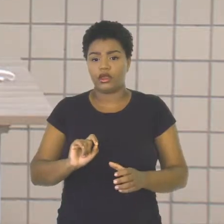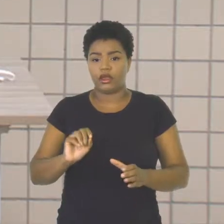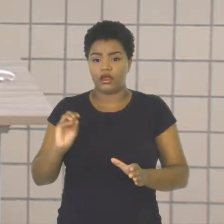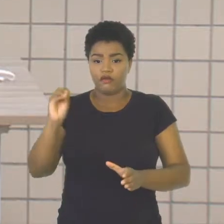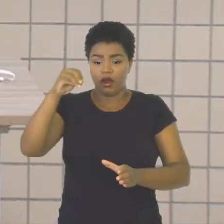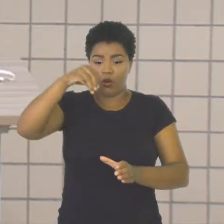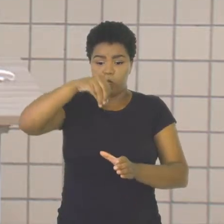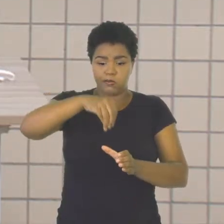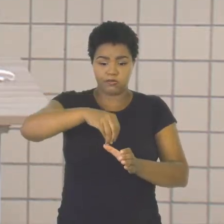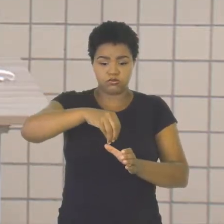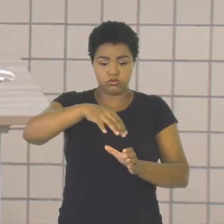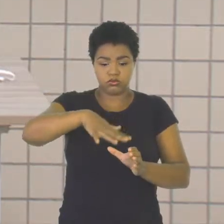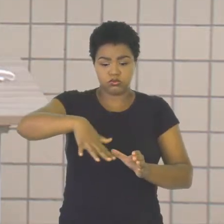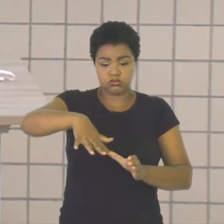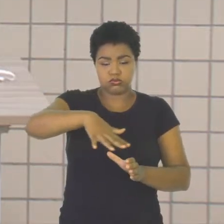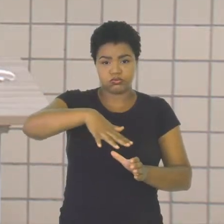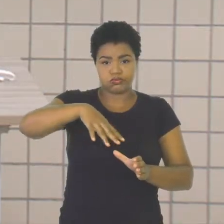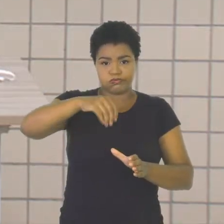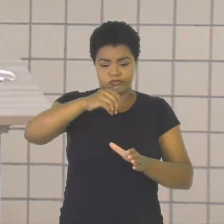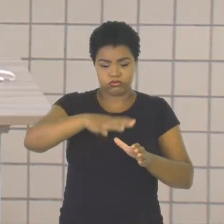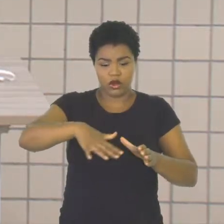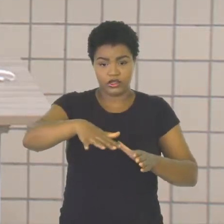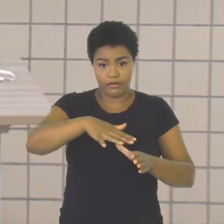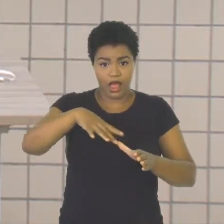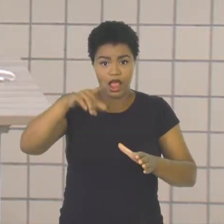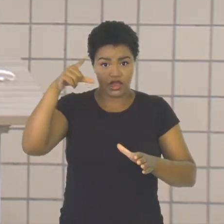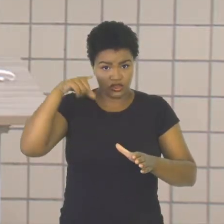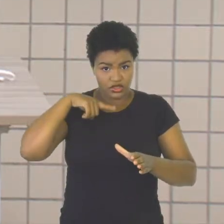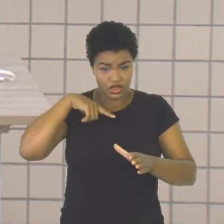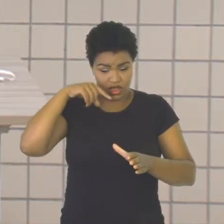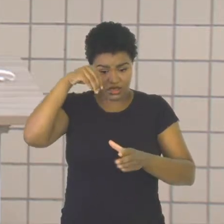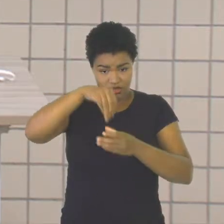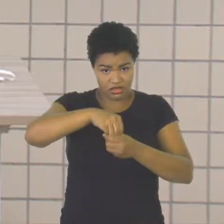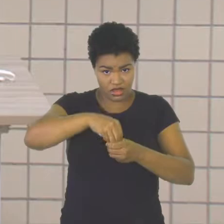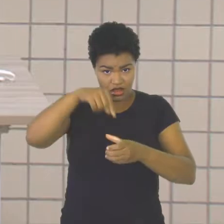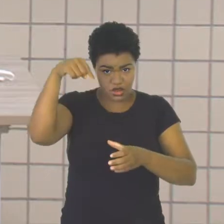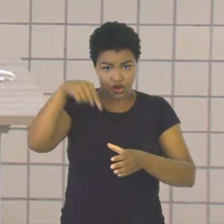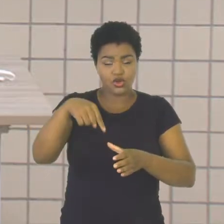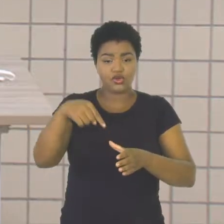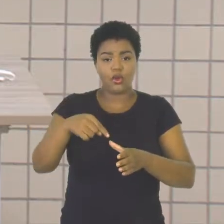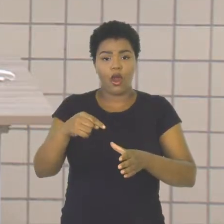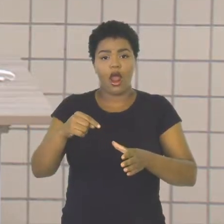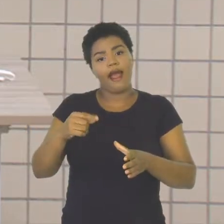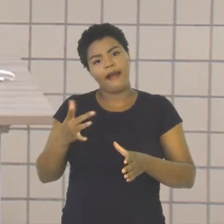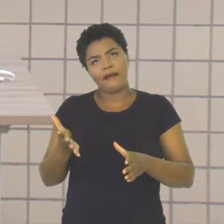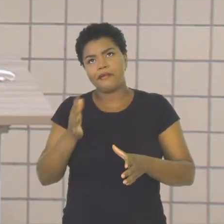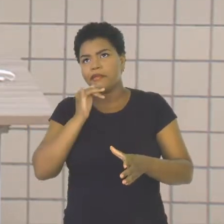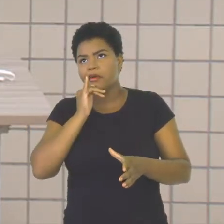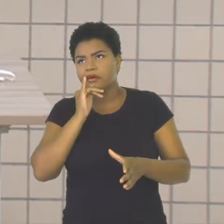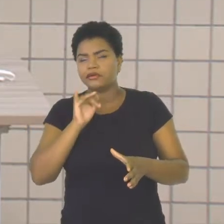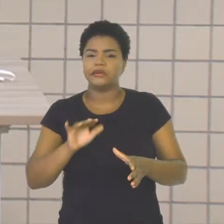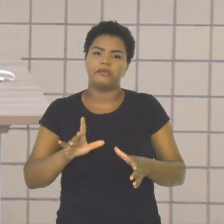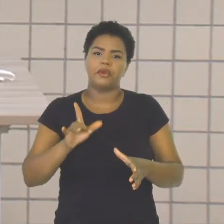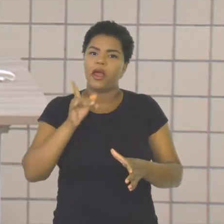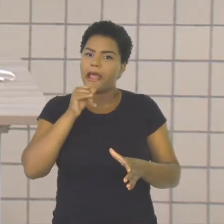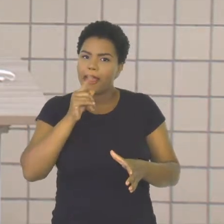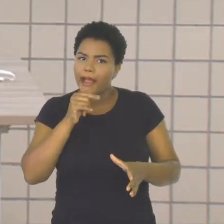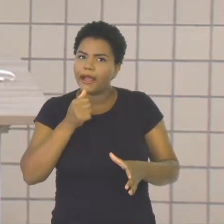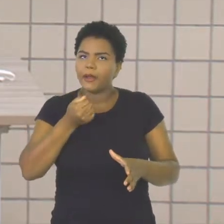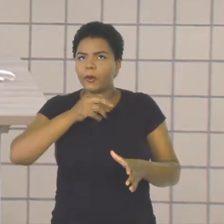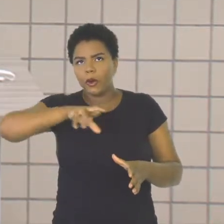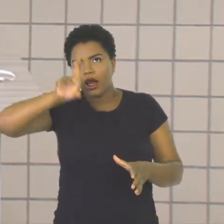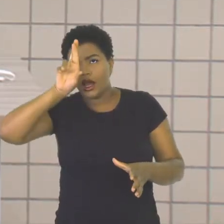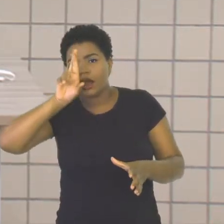desse copo. Então, o volume é a quantidade de líquido, a quantidade de ar e